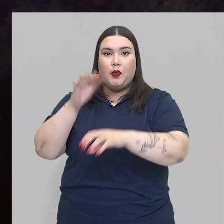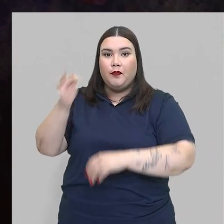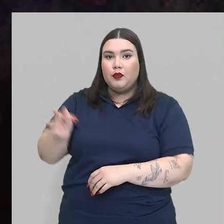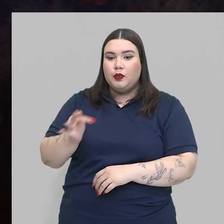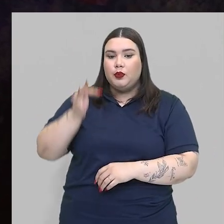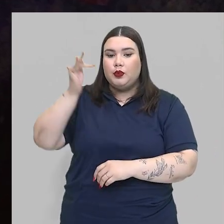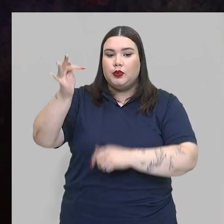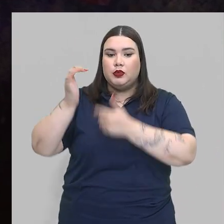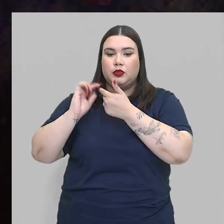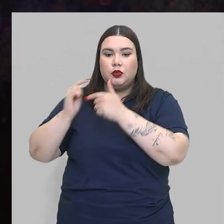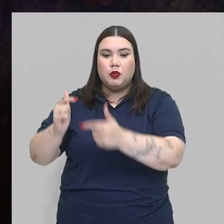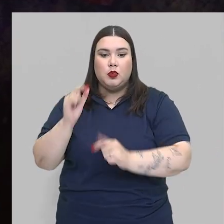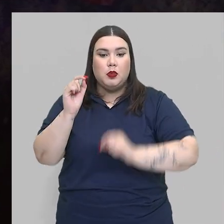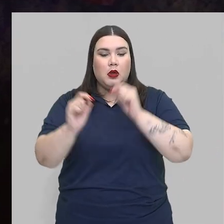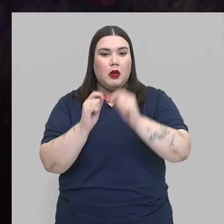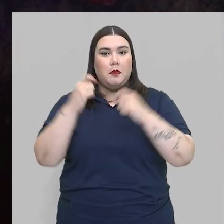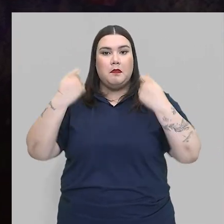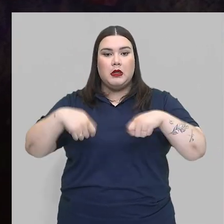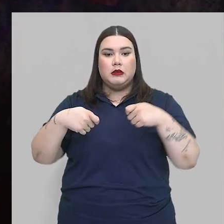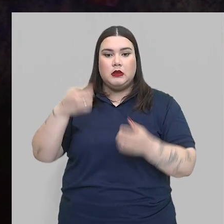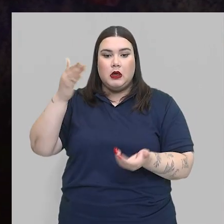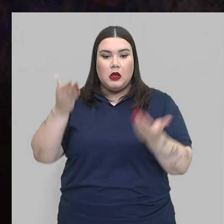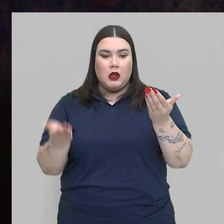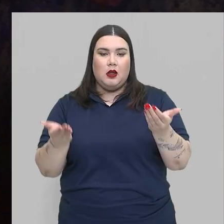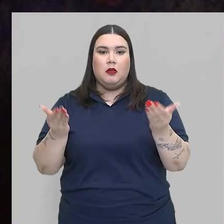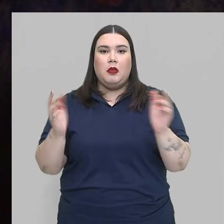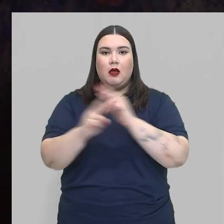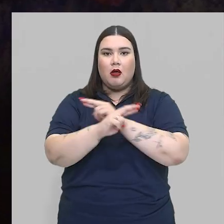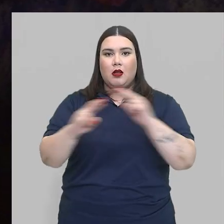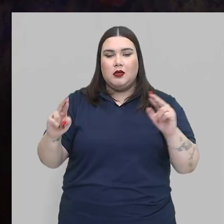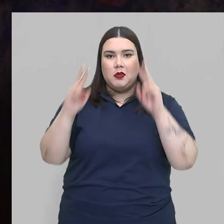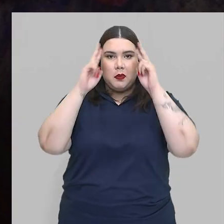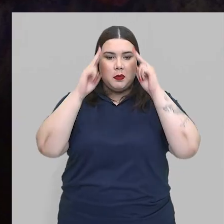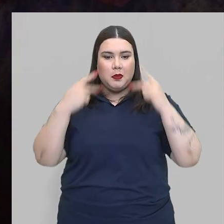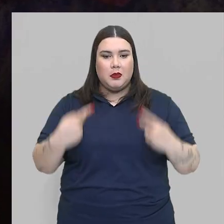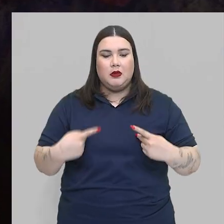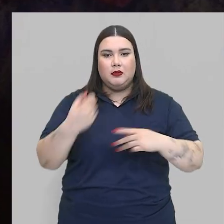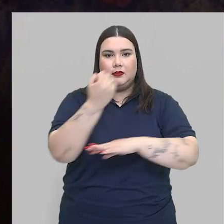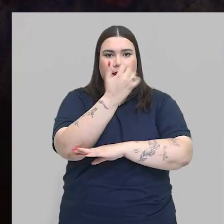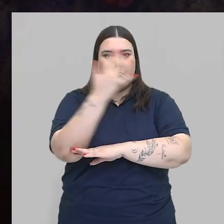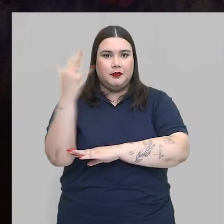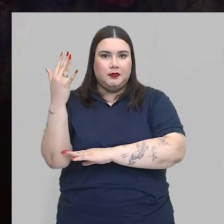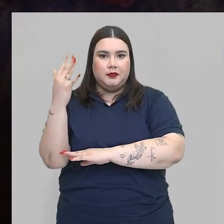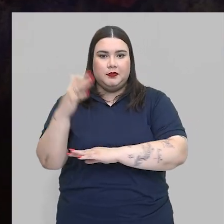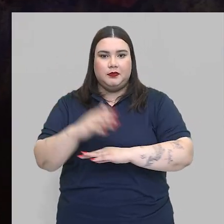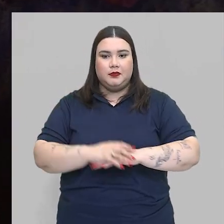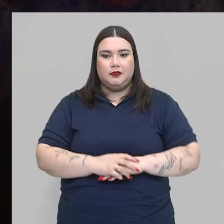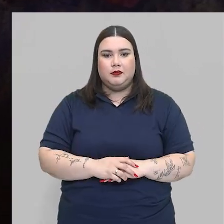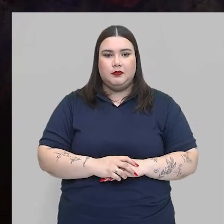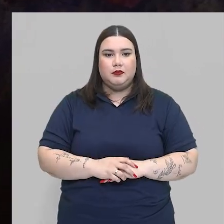futuras gerações sobre o equilíbrio entre o homem e a natureza.